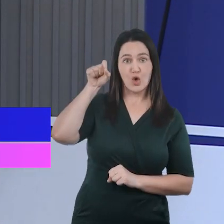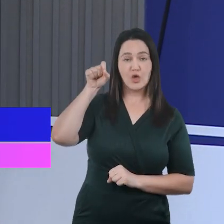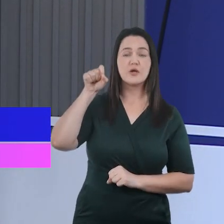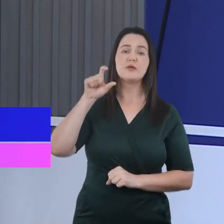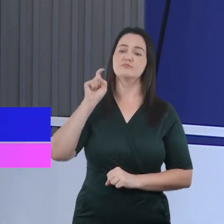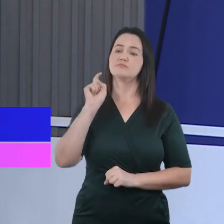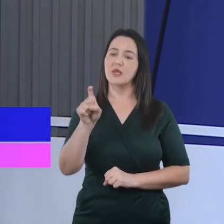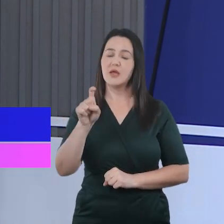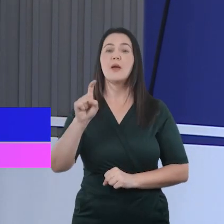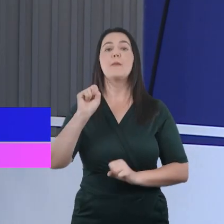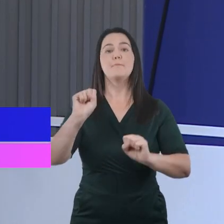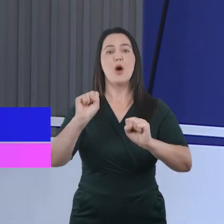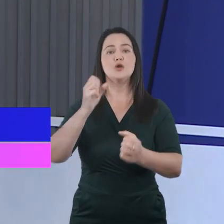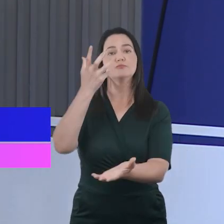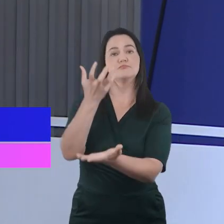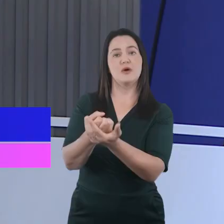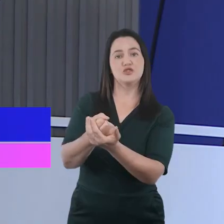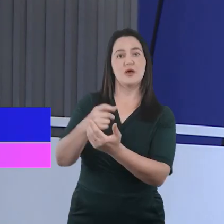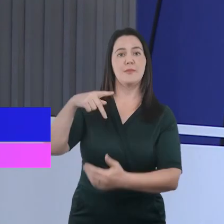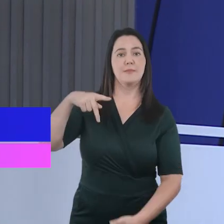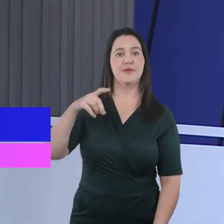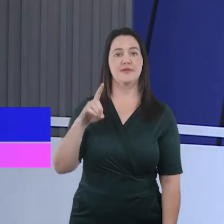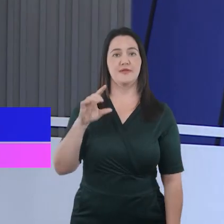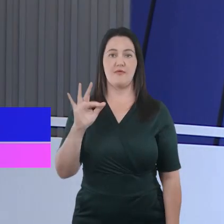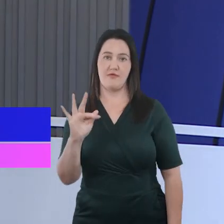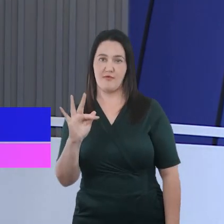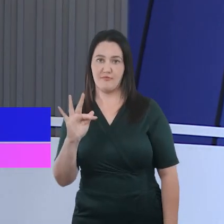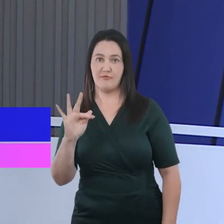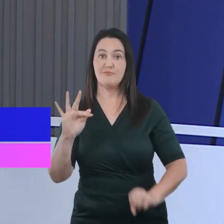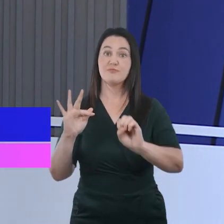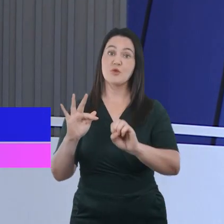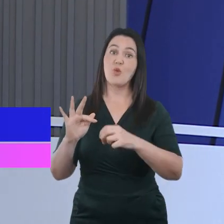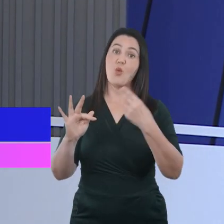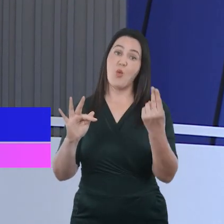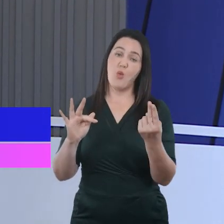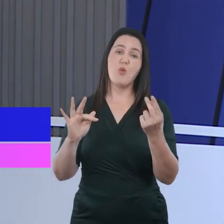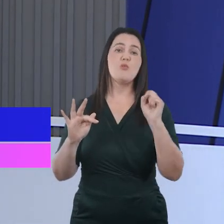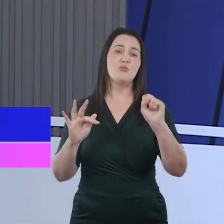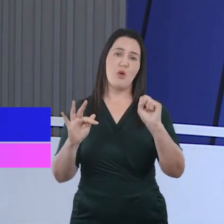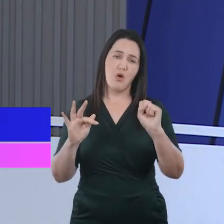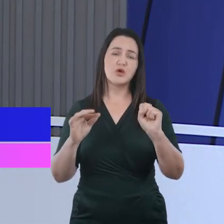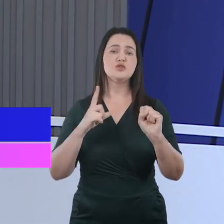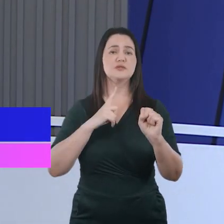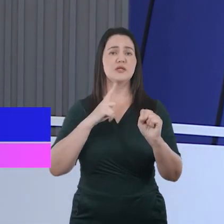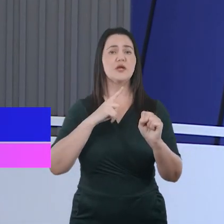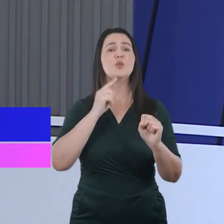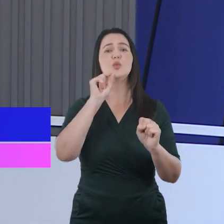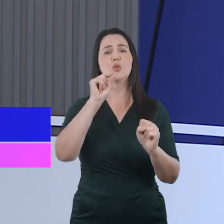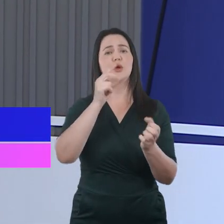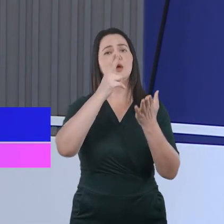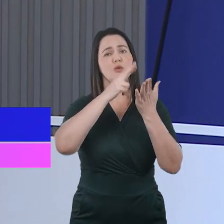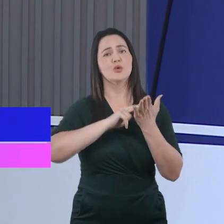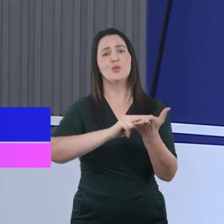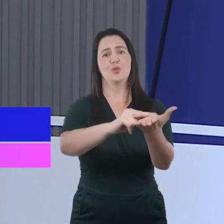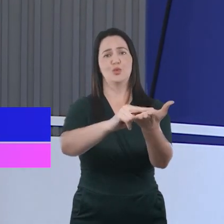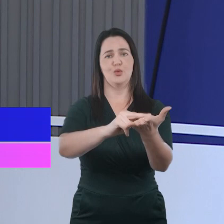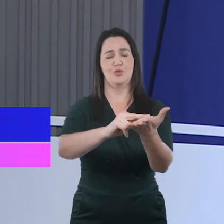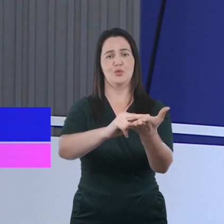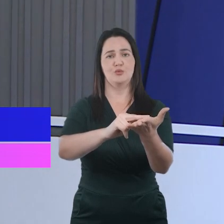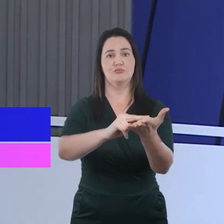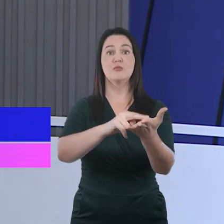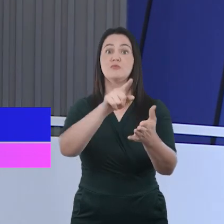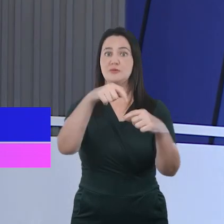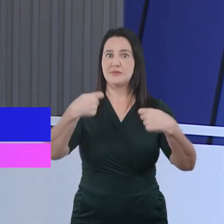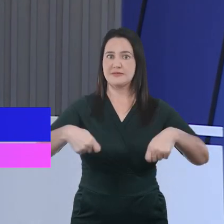quer. Você escolhe esse tema e você tem aqui a opção de baixar em PDF, que é o caso desse aqui. Há outros